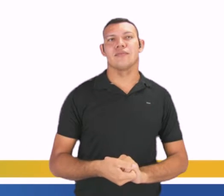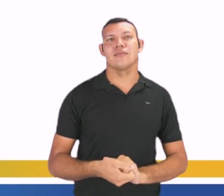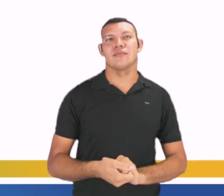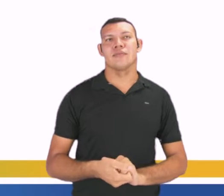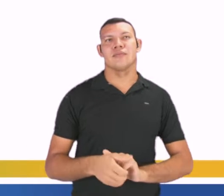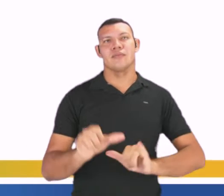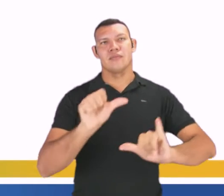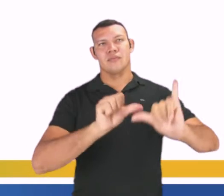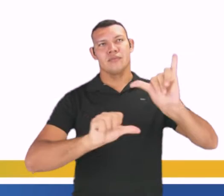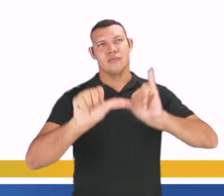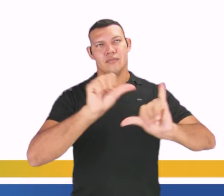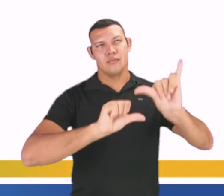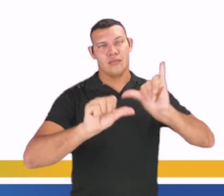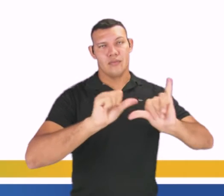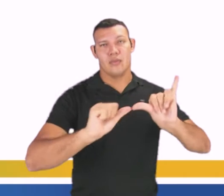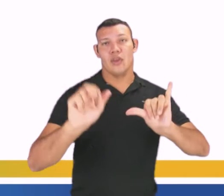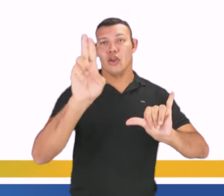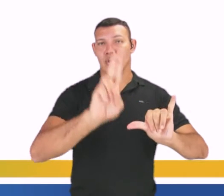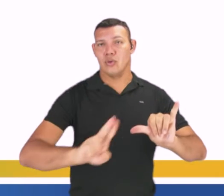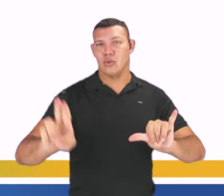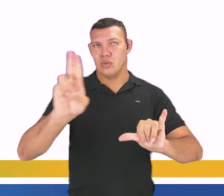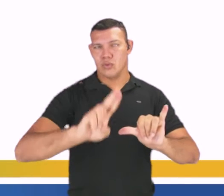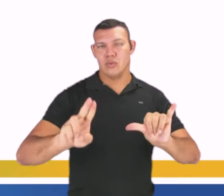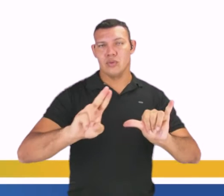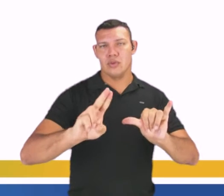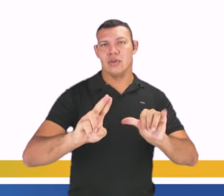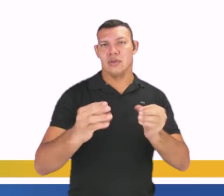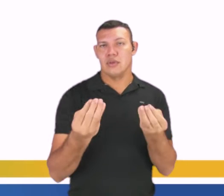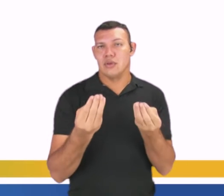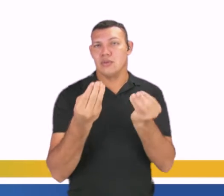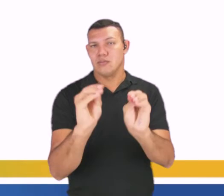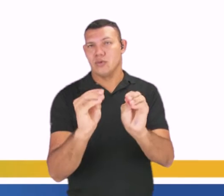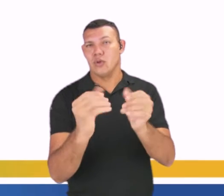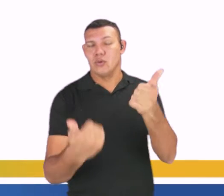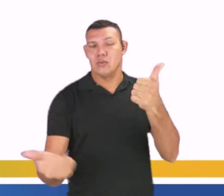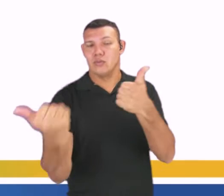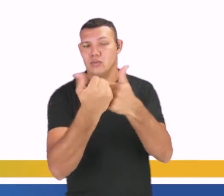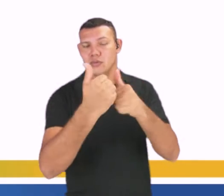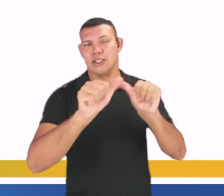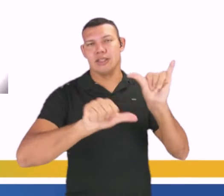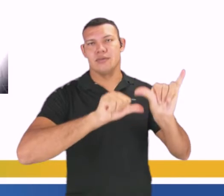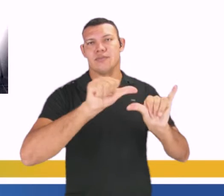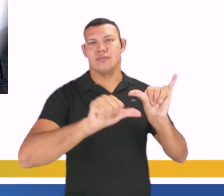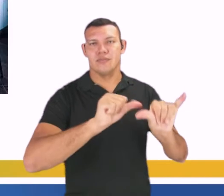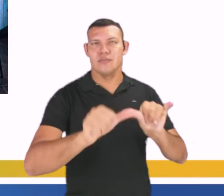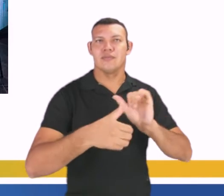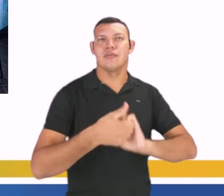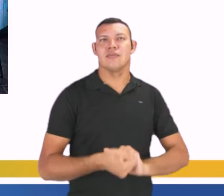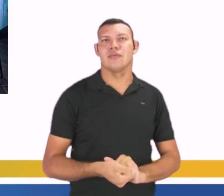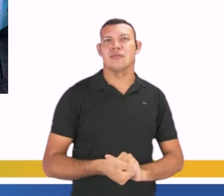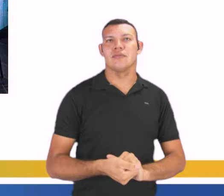Reações orgânicas e aplicação da reação de substituição. Onde é que eu vou aplicar essas reações?